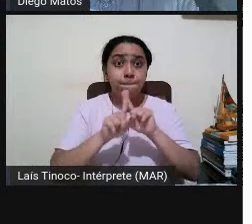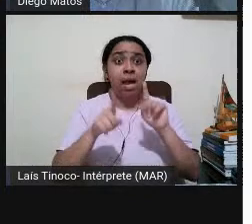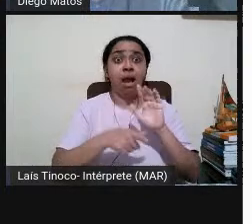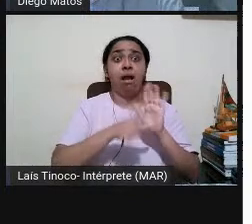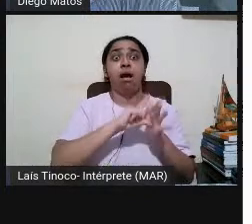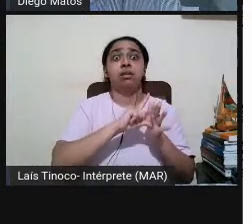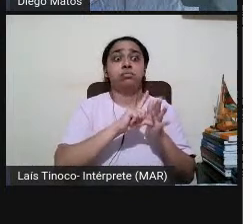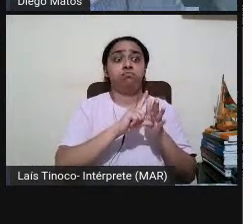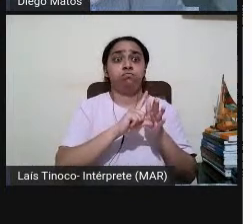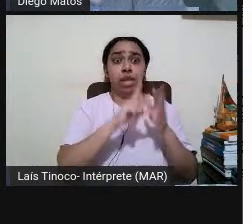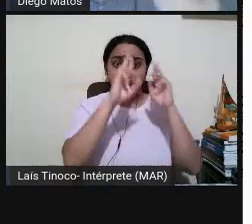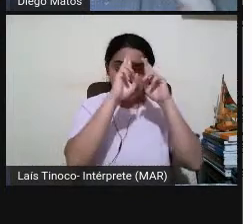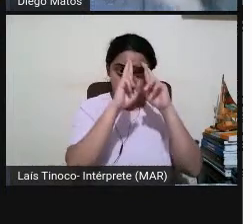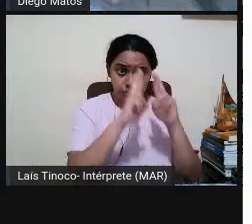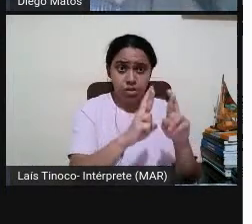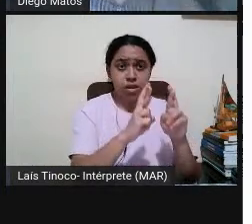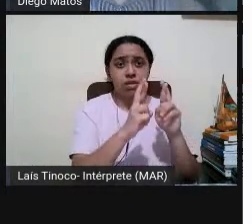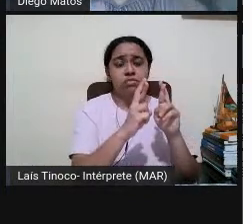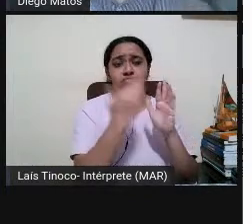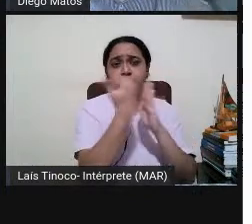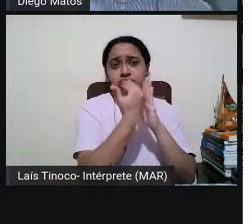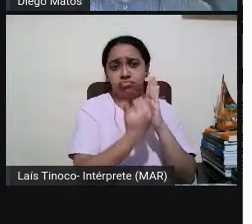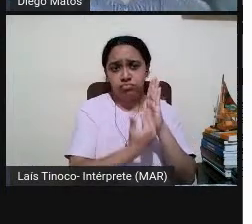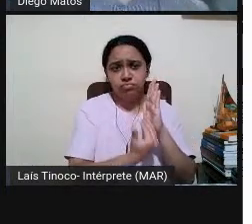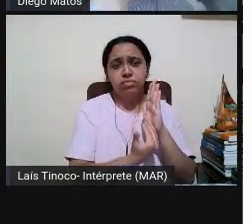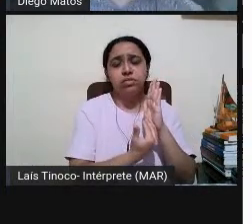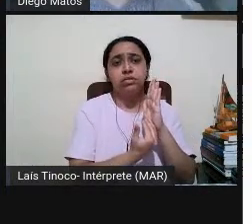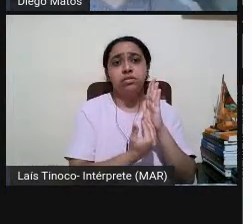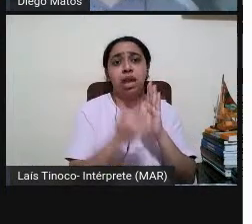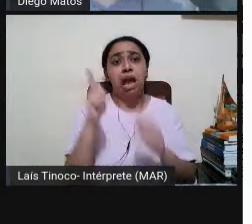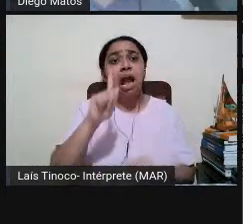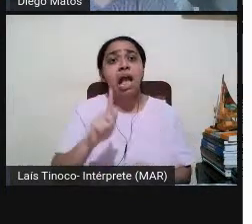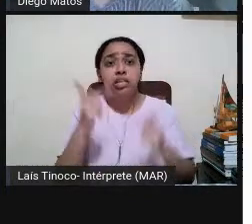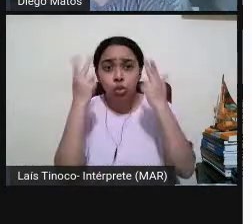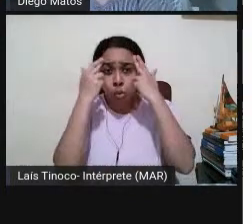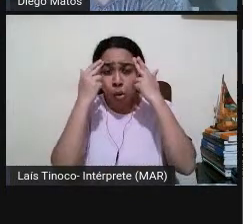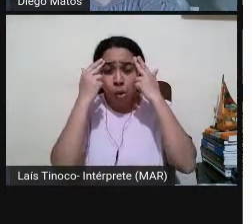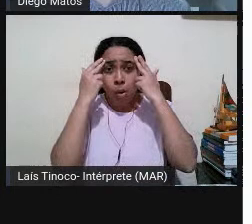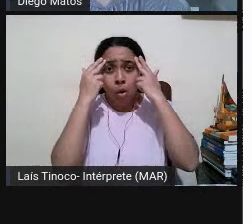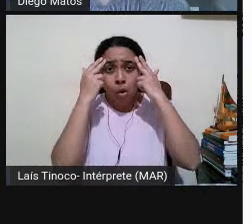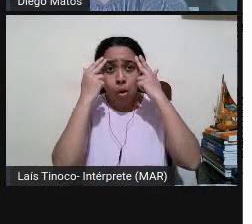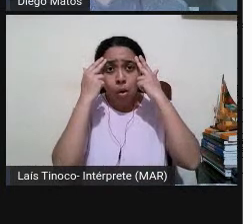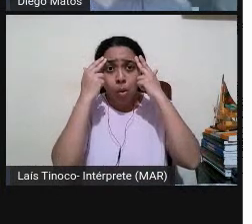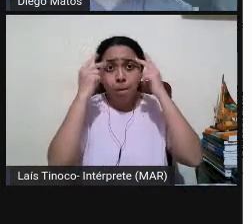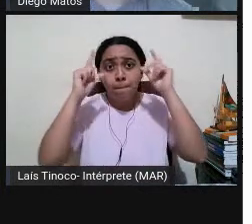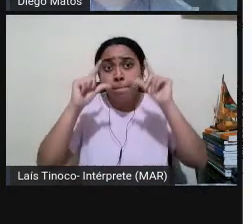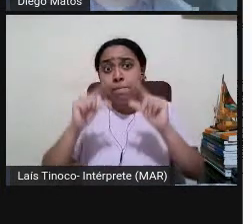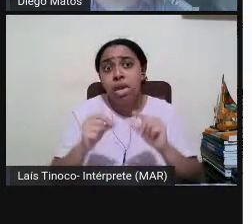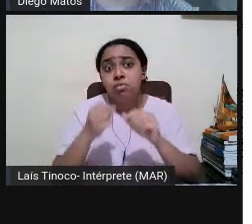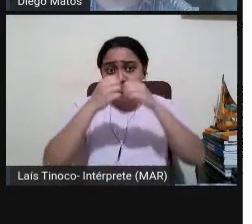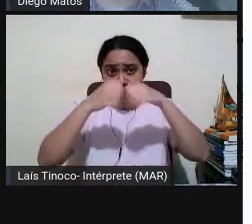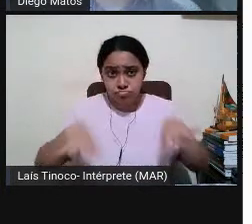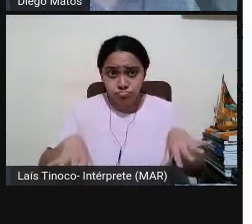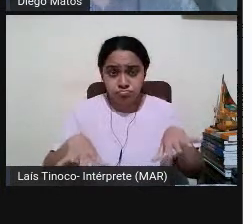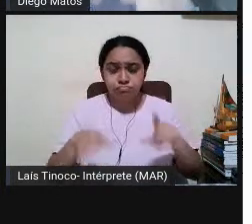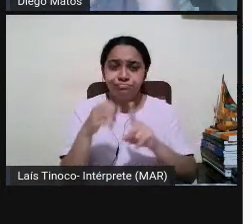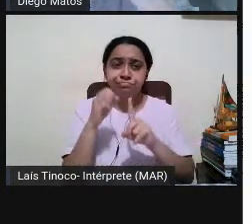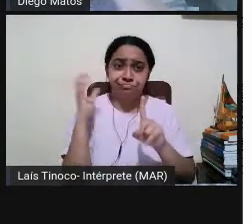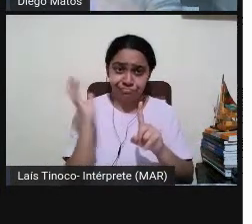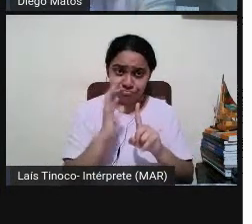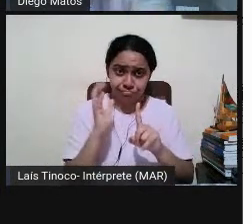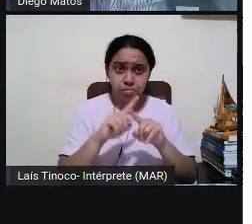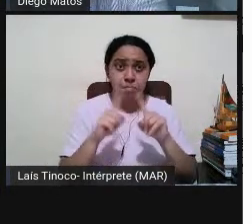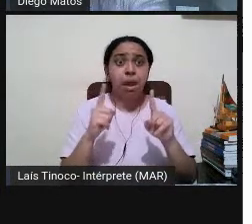combustível o gás natural eles sejam menos prejudicial desses combustíveis fósseis ainda se você tem que tomar uma série de cuidados